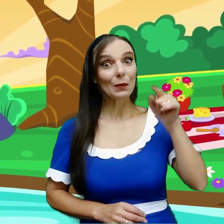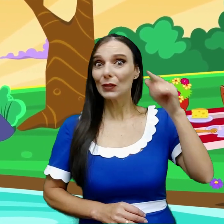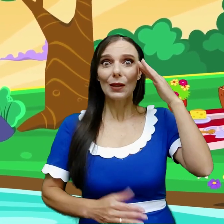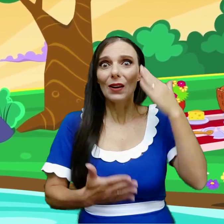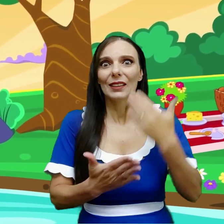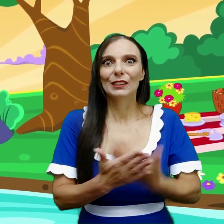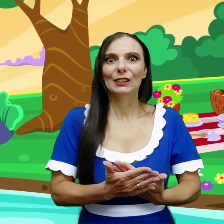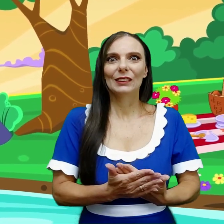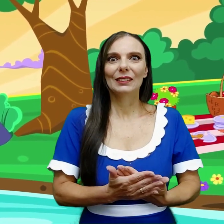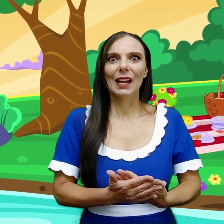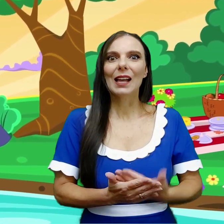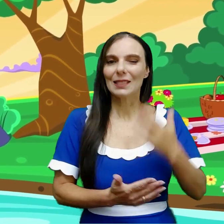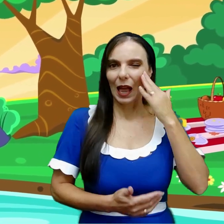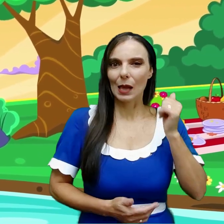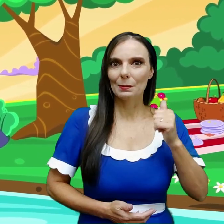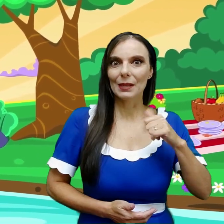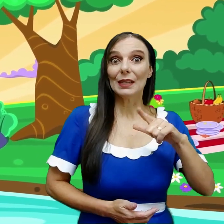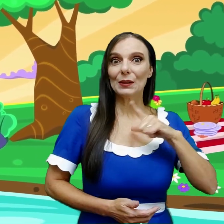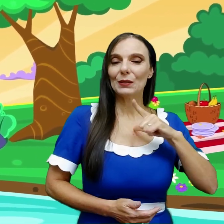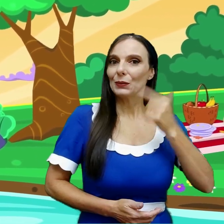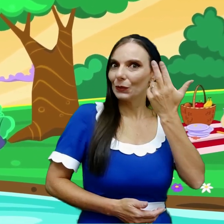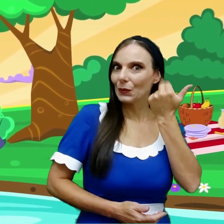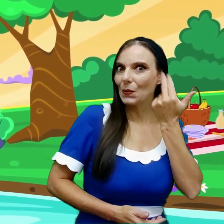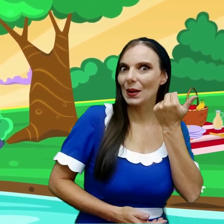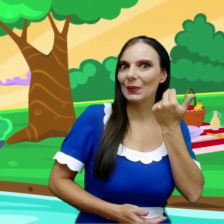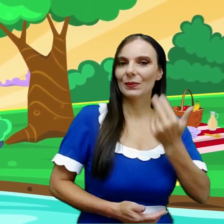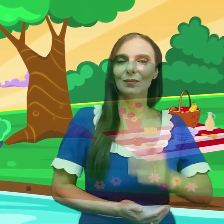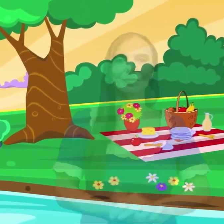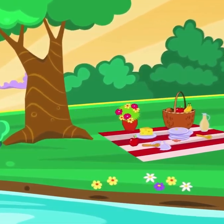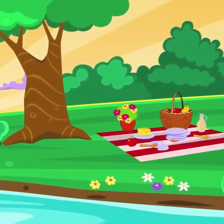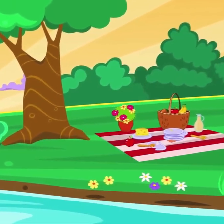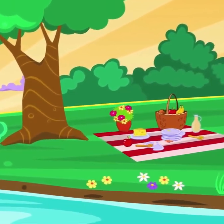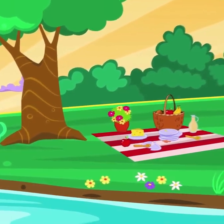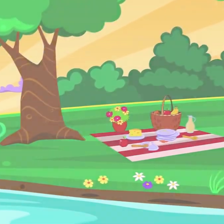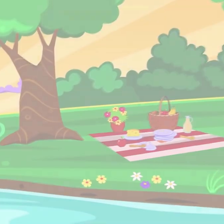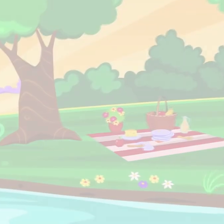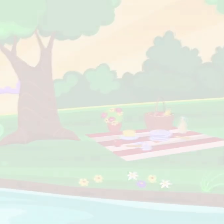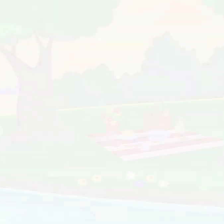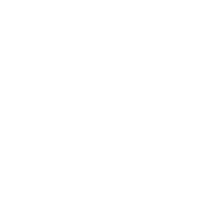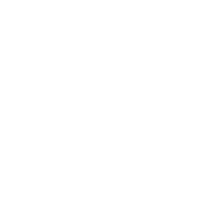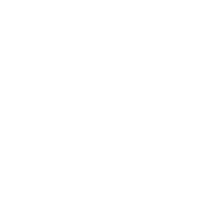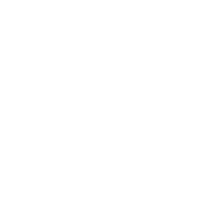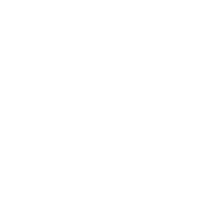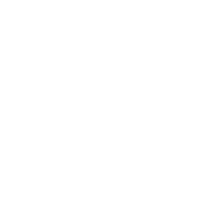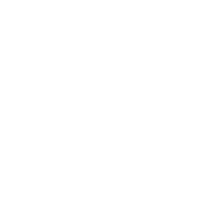você não vai acreditar! Você sabe, tinha um coelho branco.